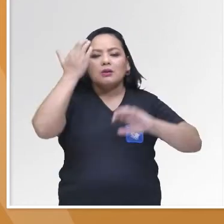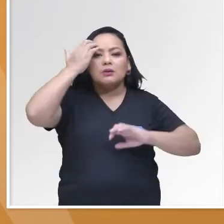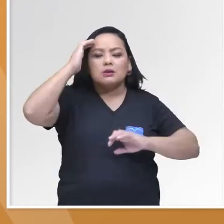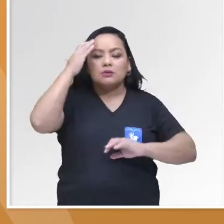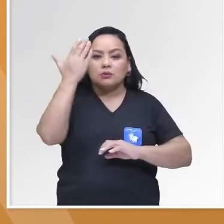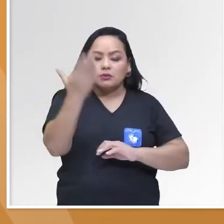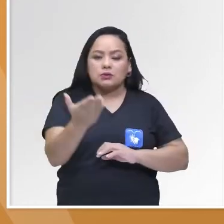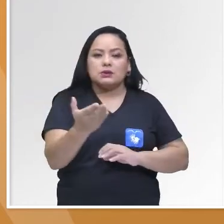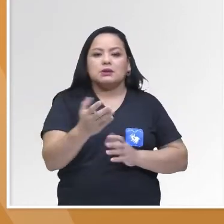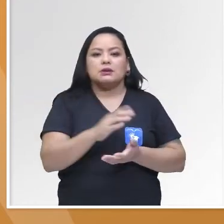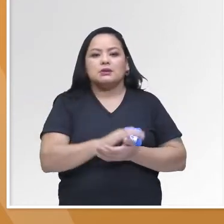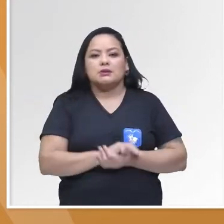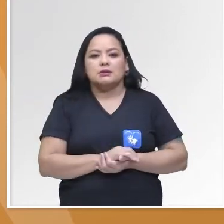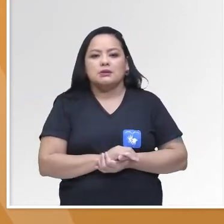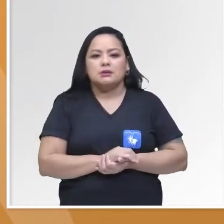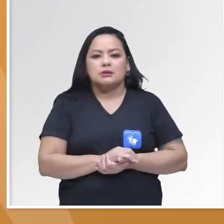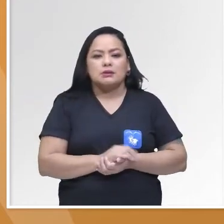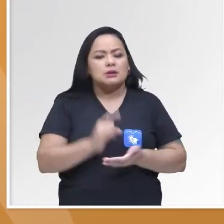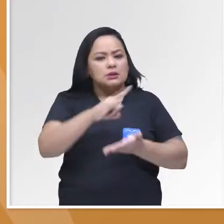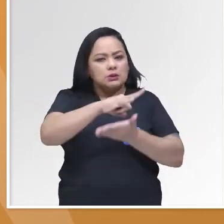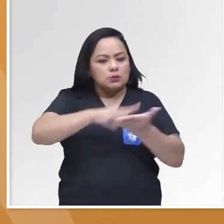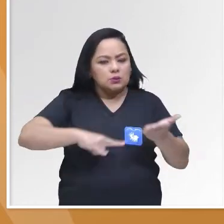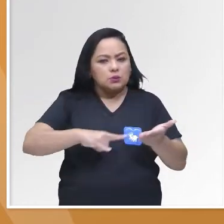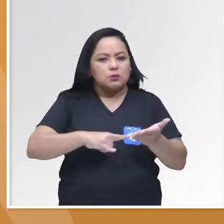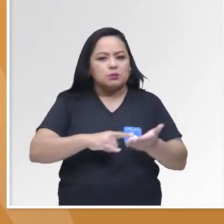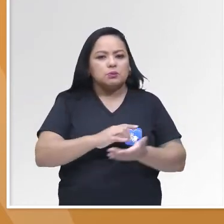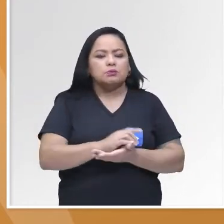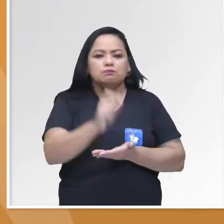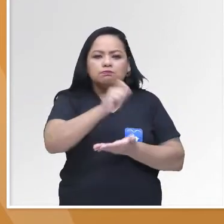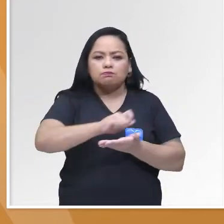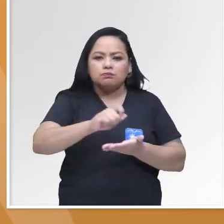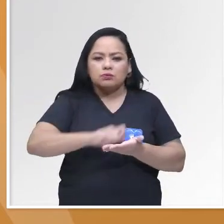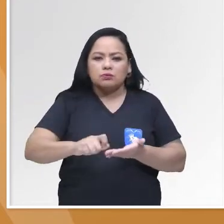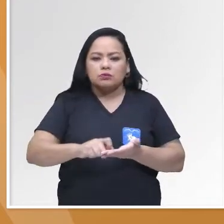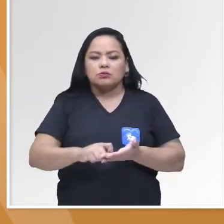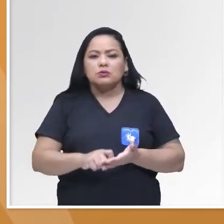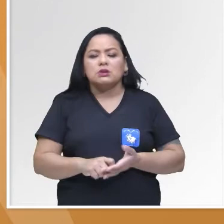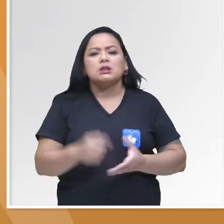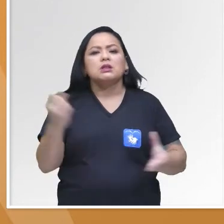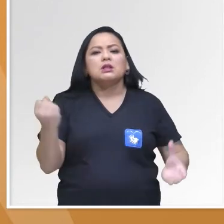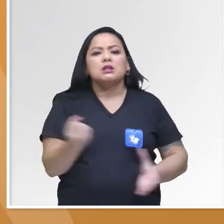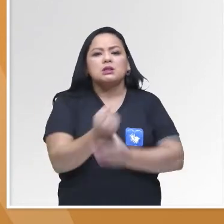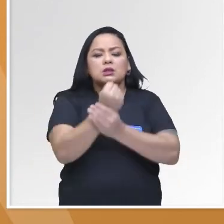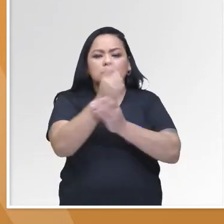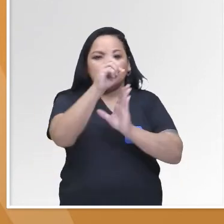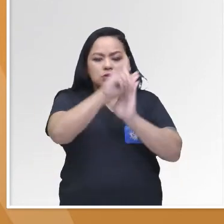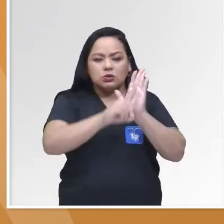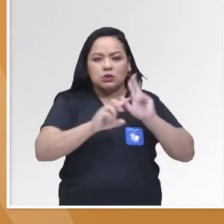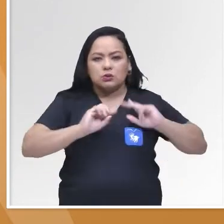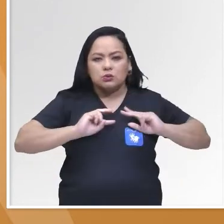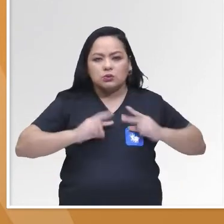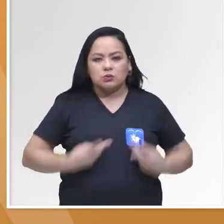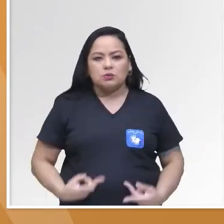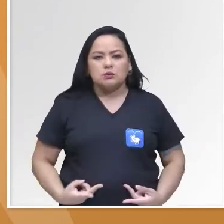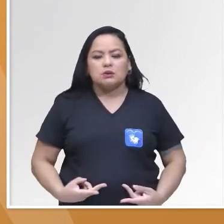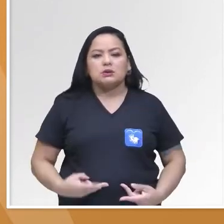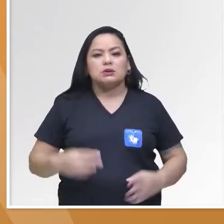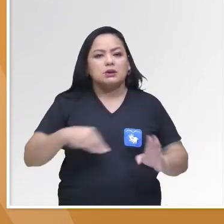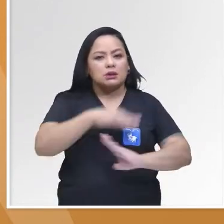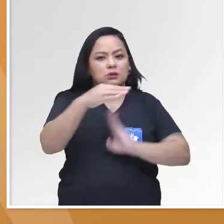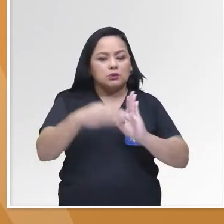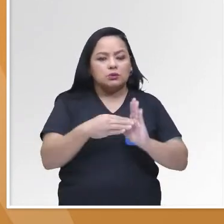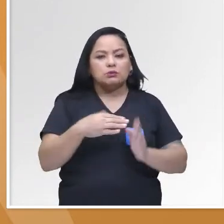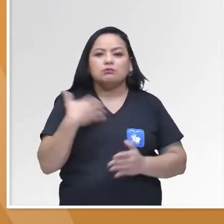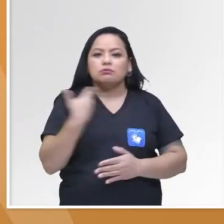a questão desse documento que foi redigido e que resguarda os direitos humanos a todos os